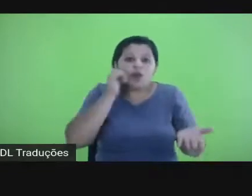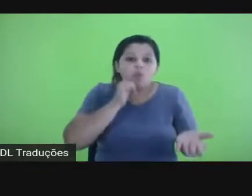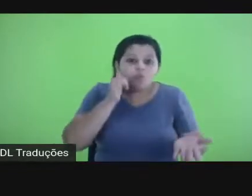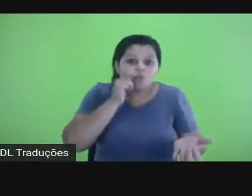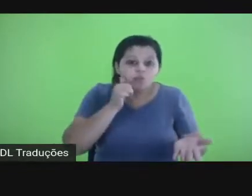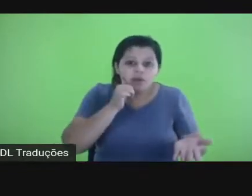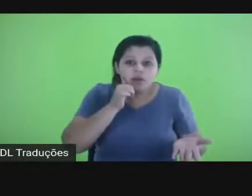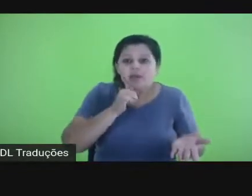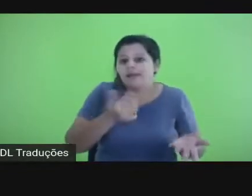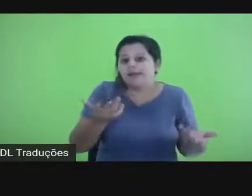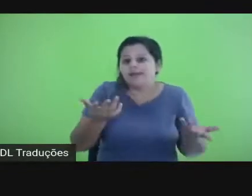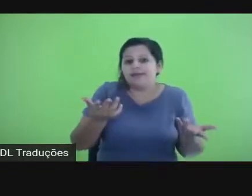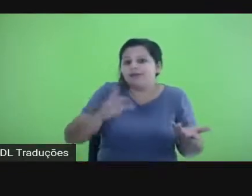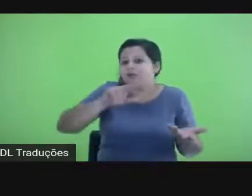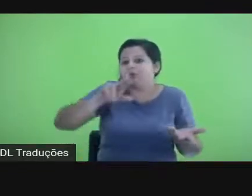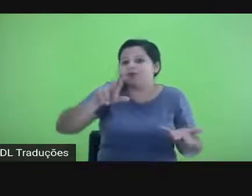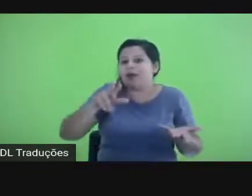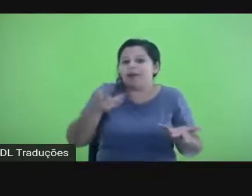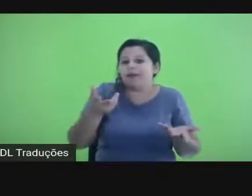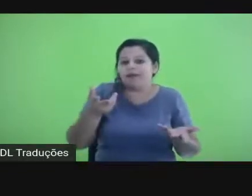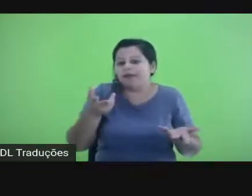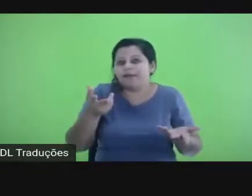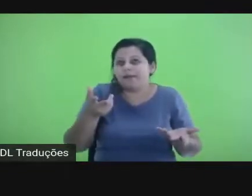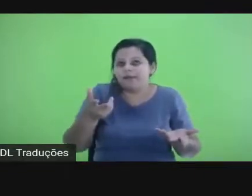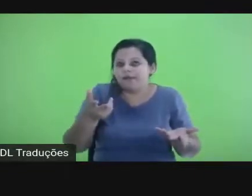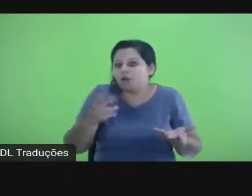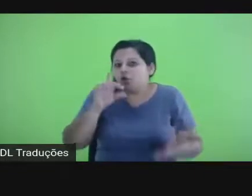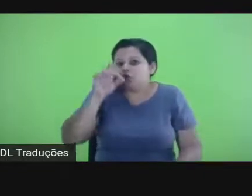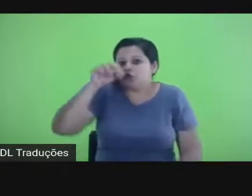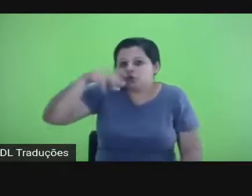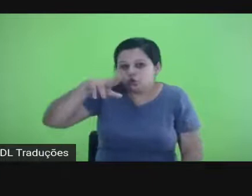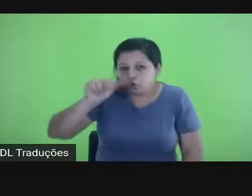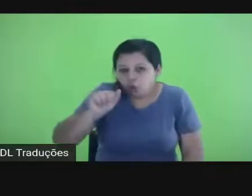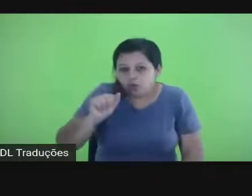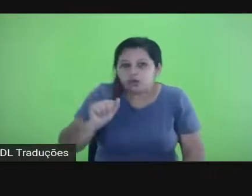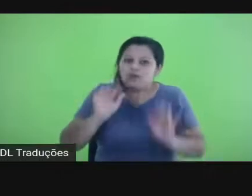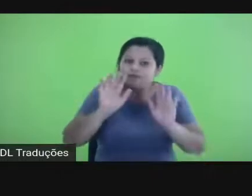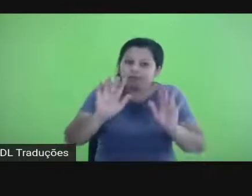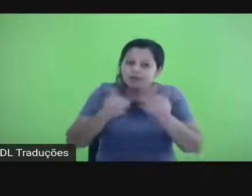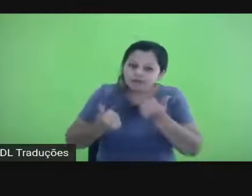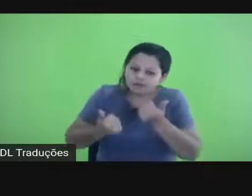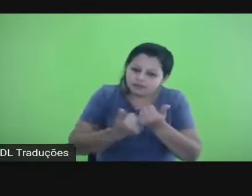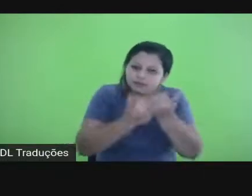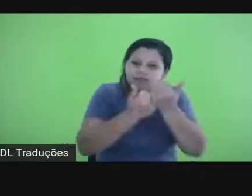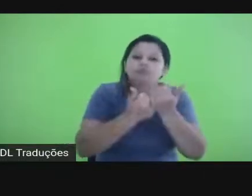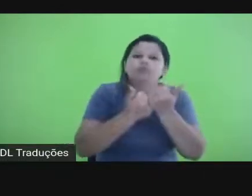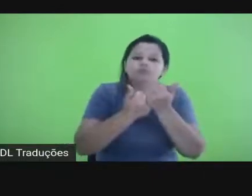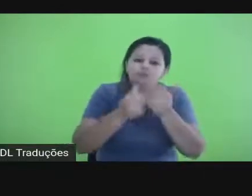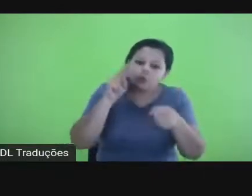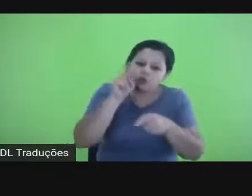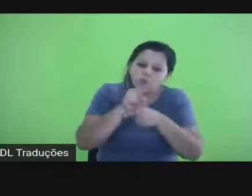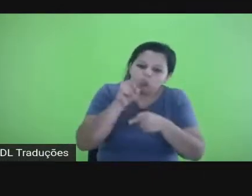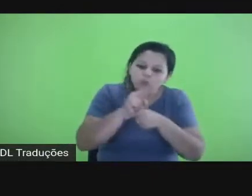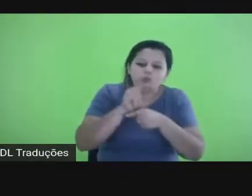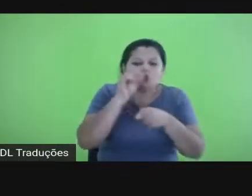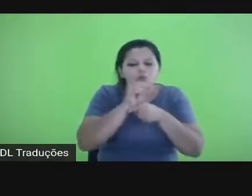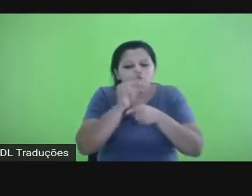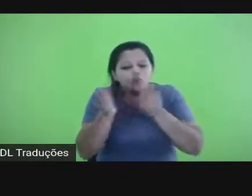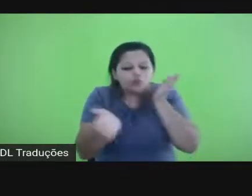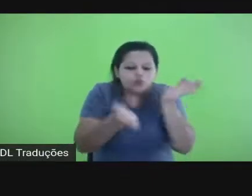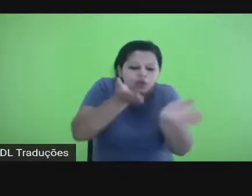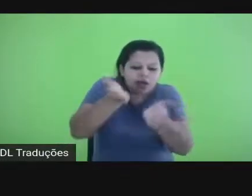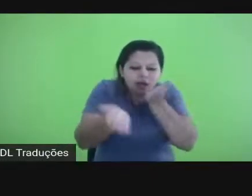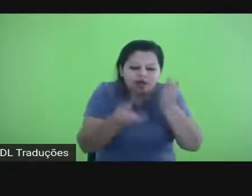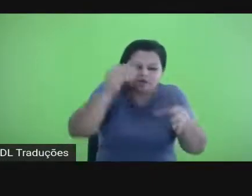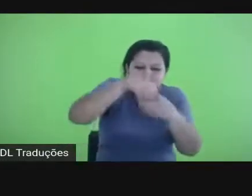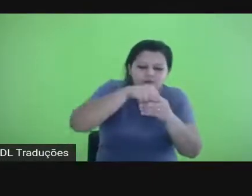a provedora, mas a administradora do espaço doméstico. Ela ficava ali dentro daquela casa, definindo, cuidando,